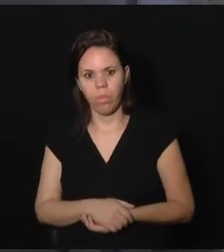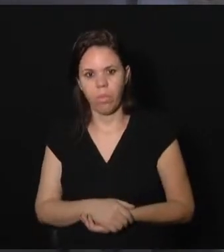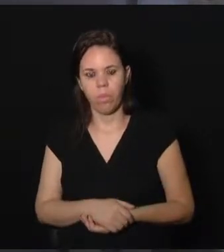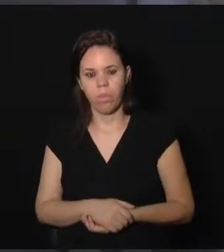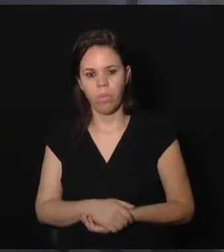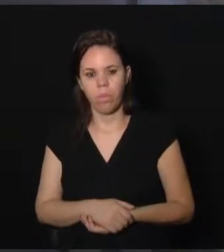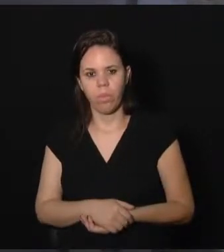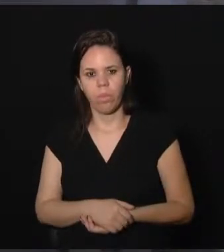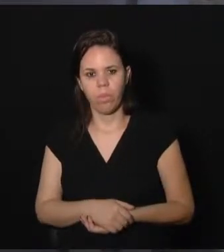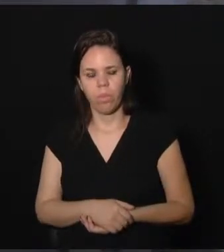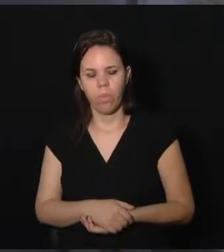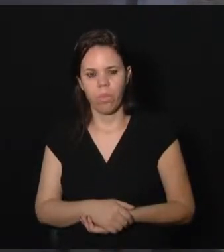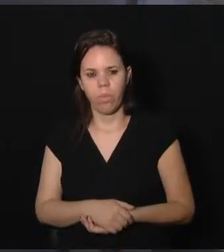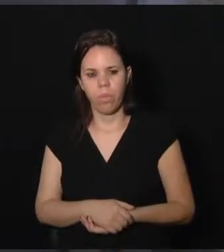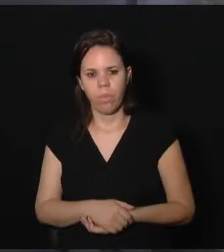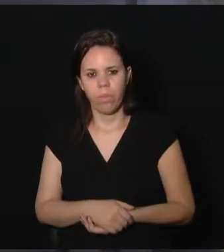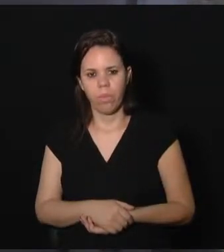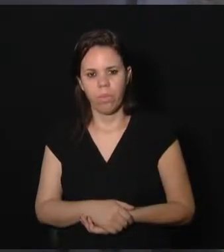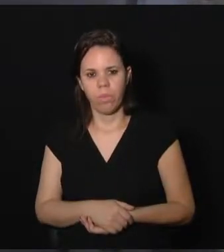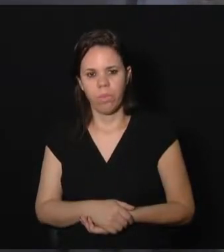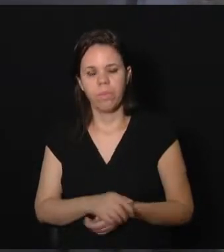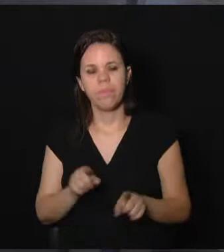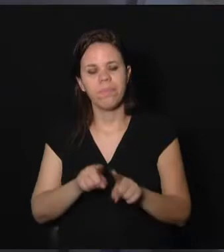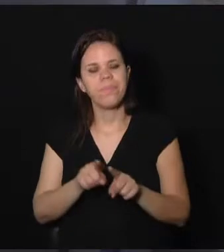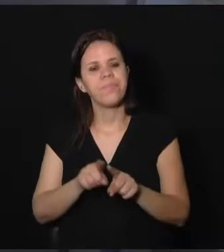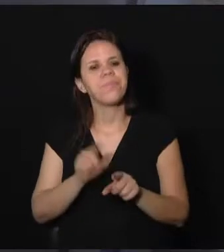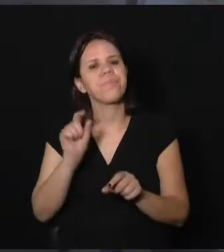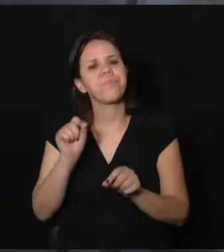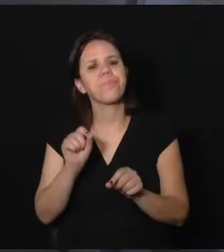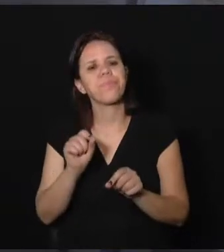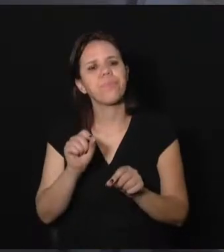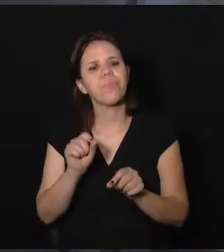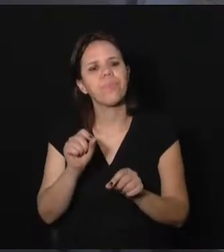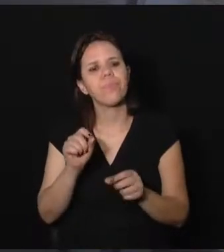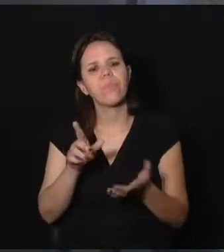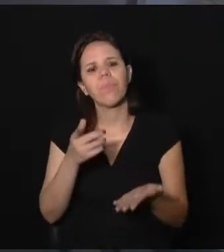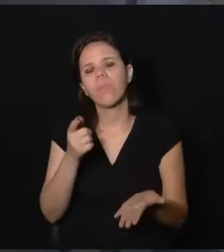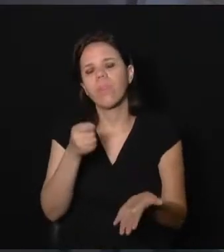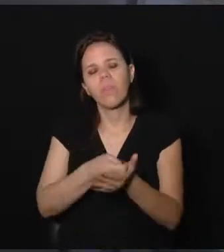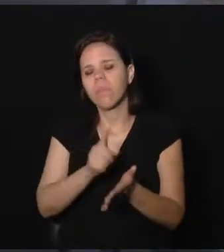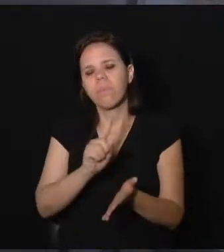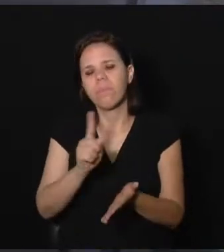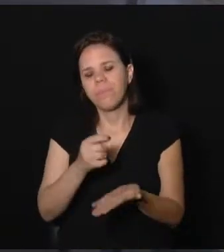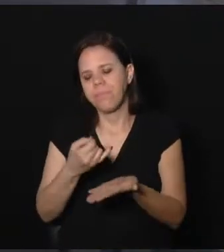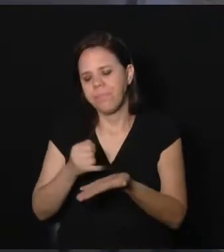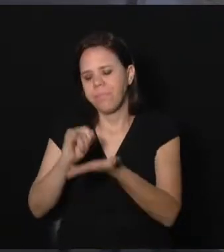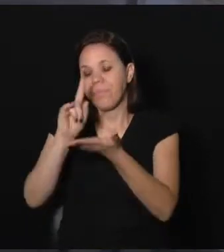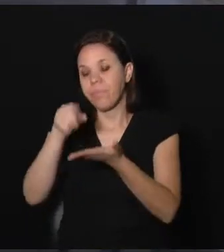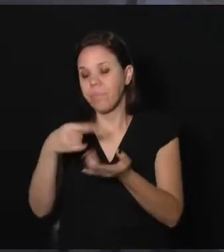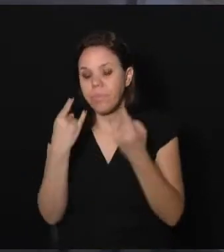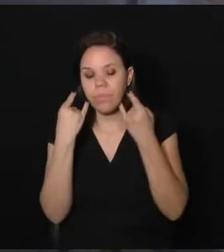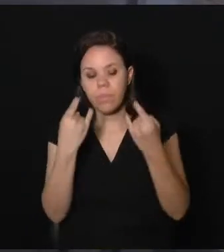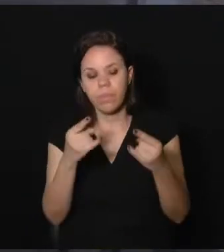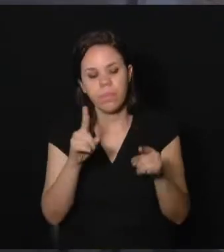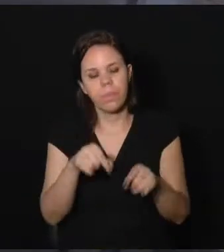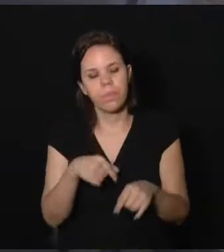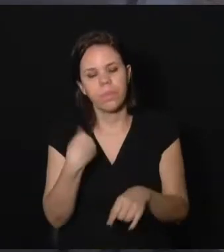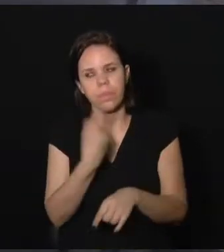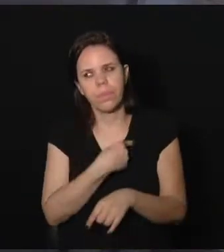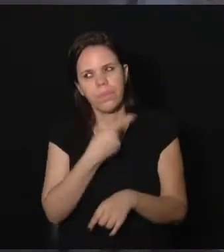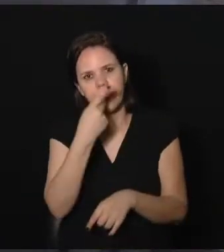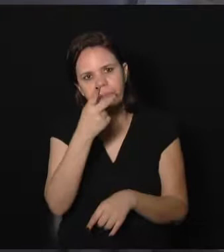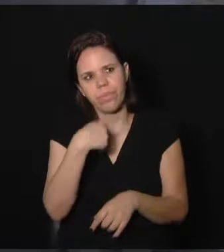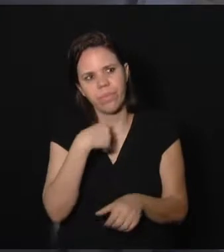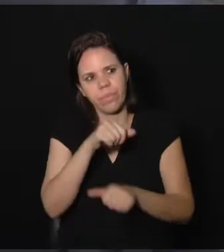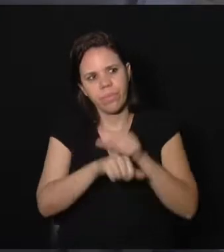Essa questão também da isenção de impostos é um negócio muito interessante isso, né? Porque a gente fala, poxa, vamos